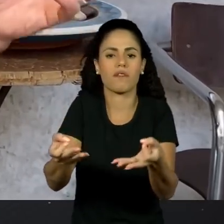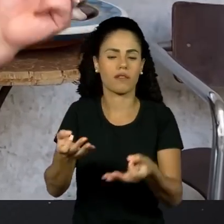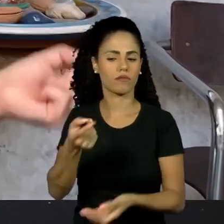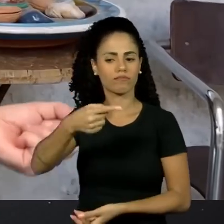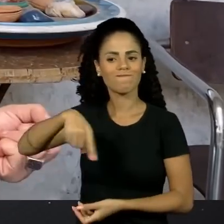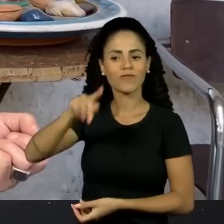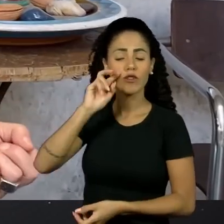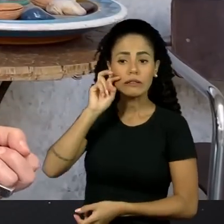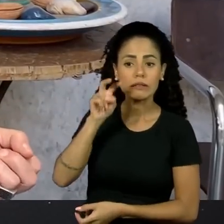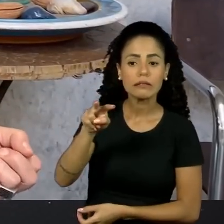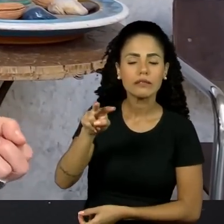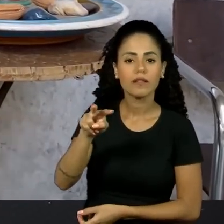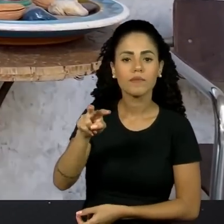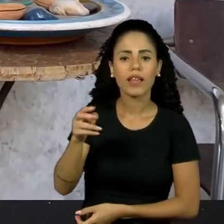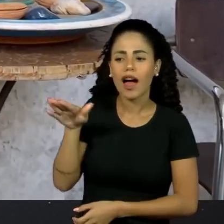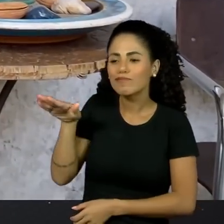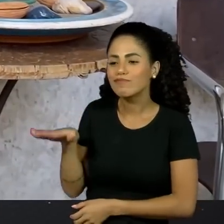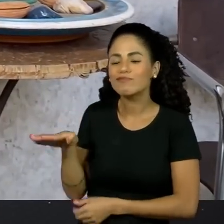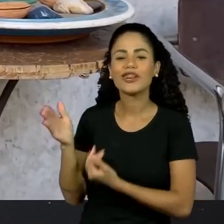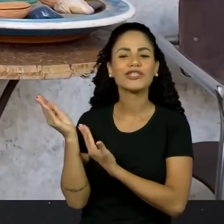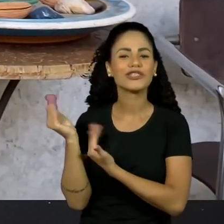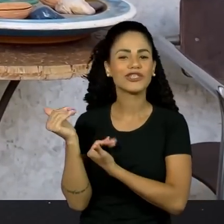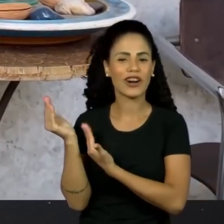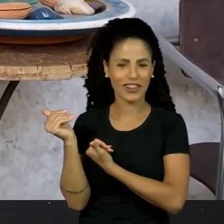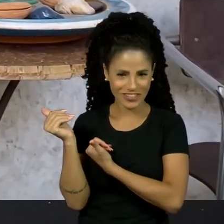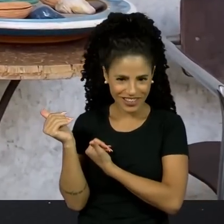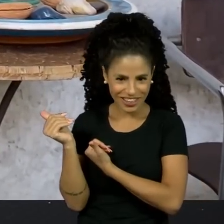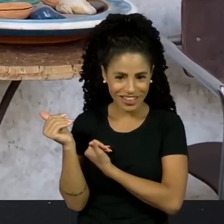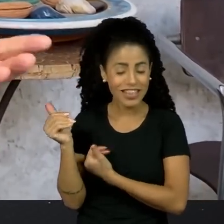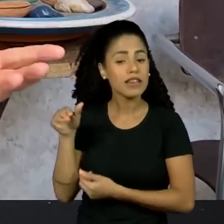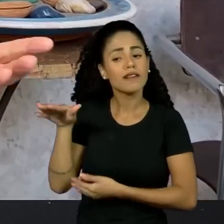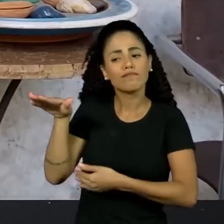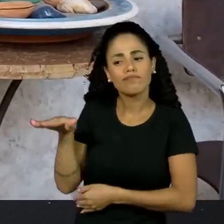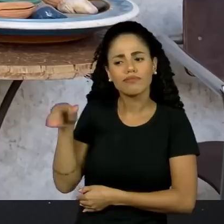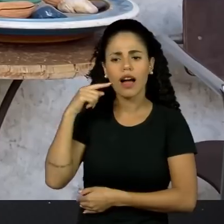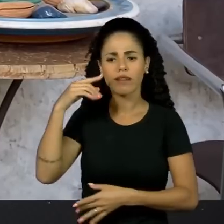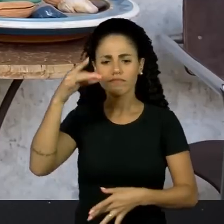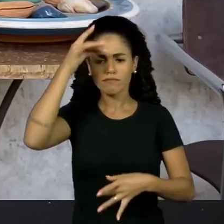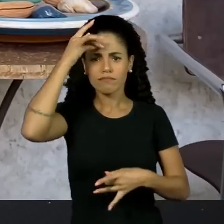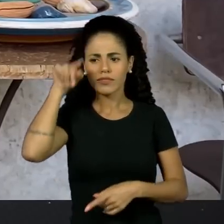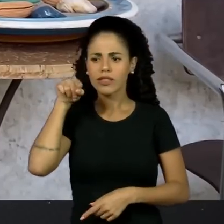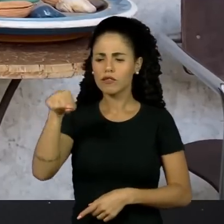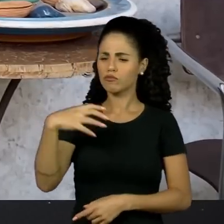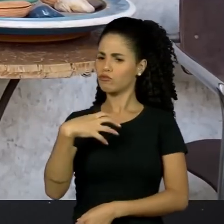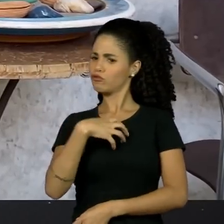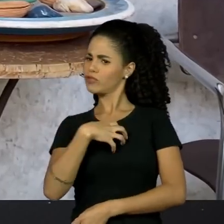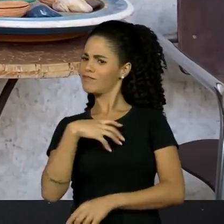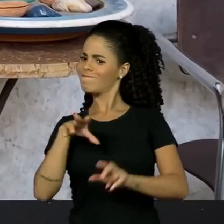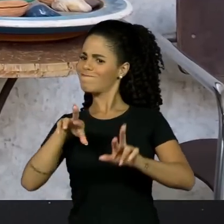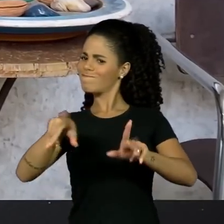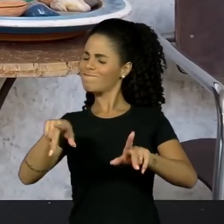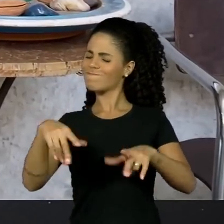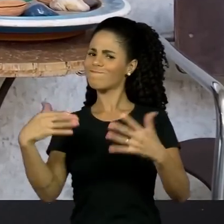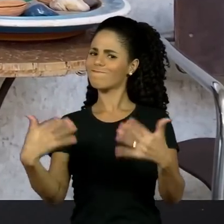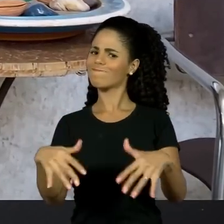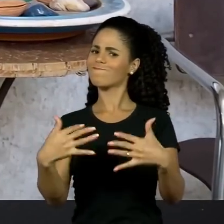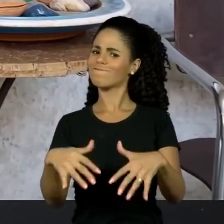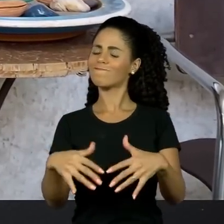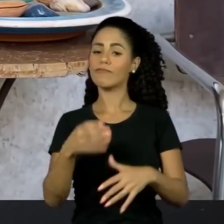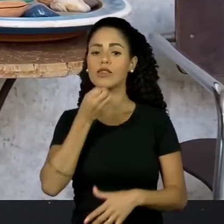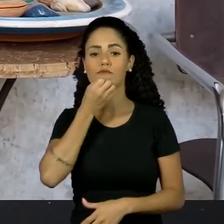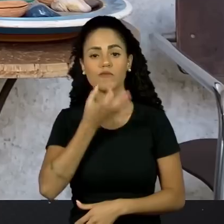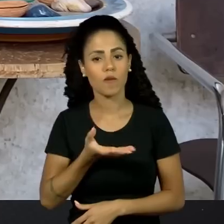ver aquele garoto, que ainda é garoto, interpretando de uma forma